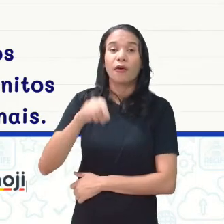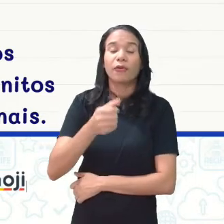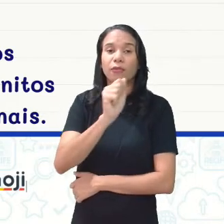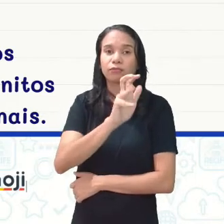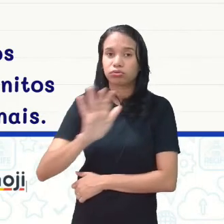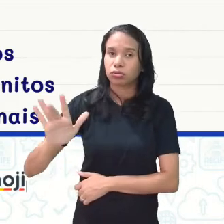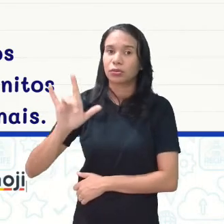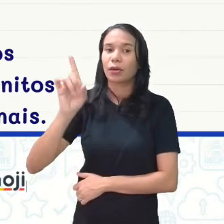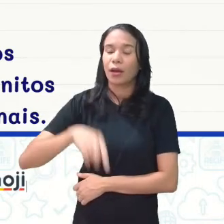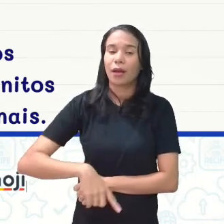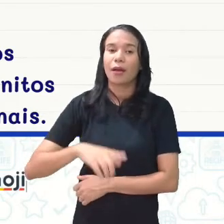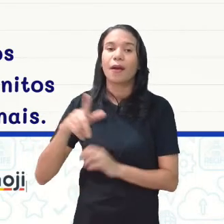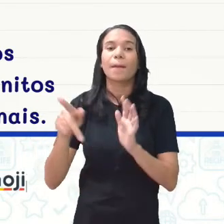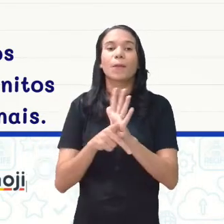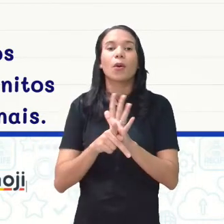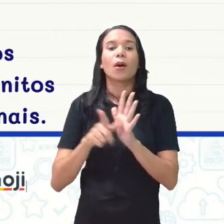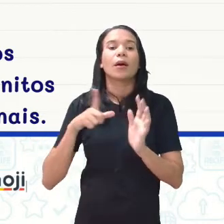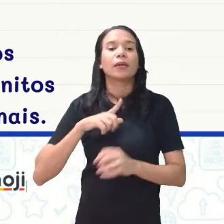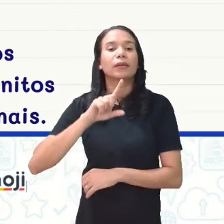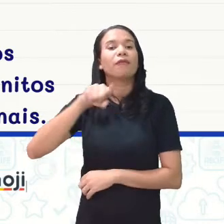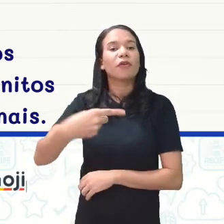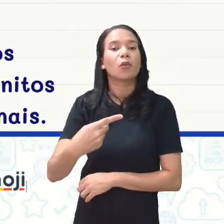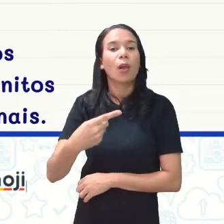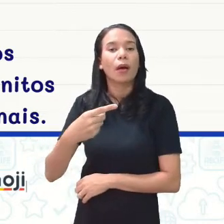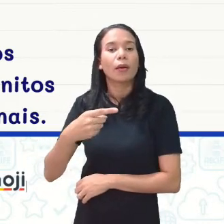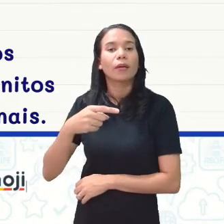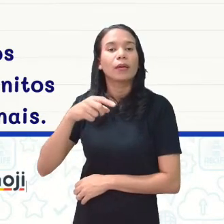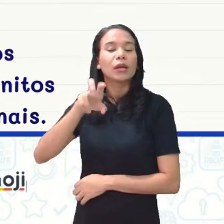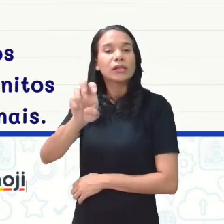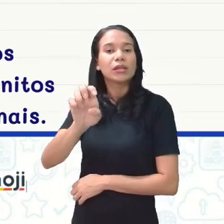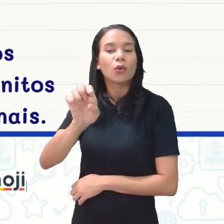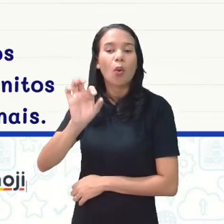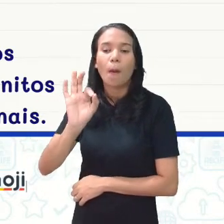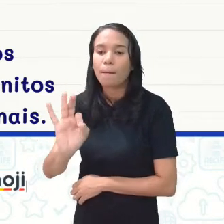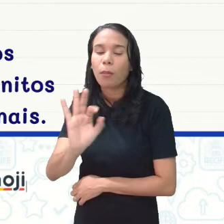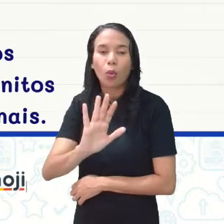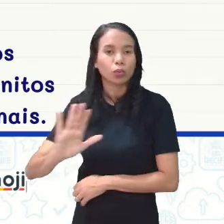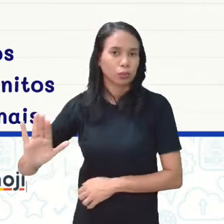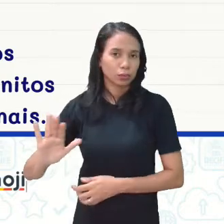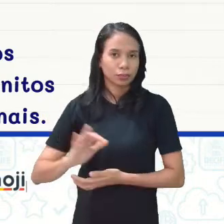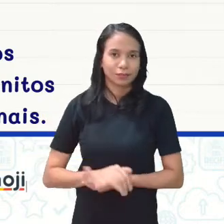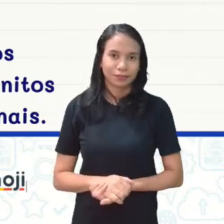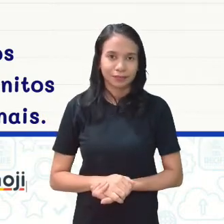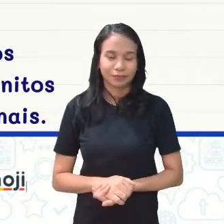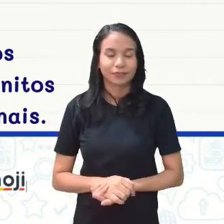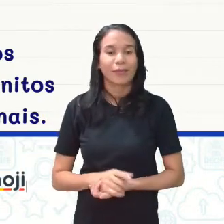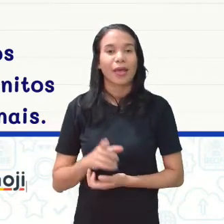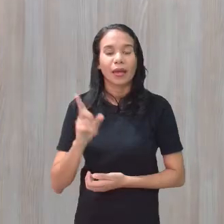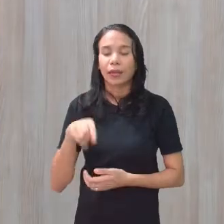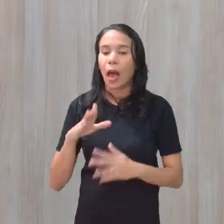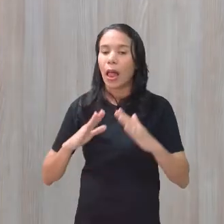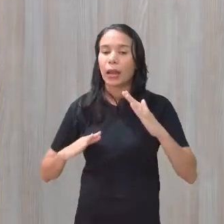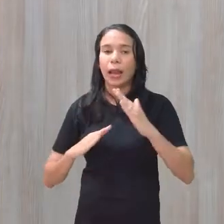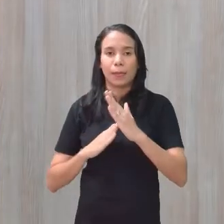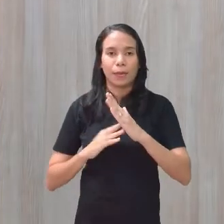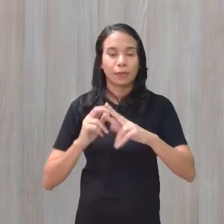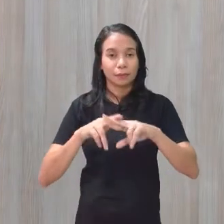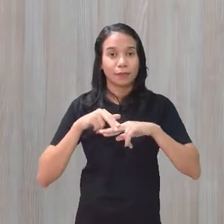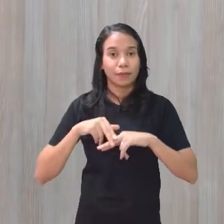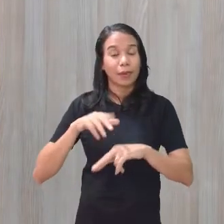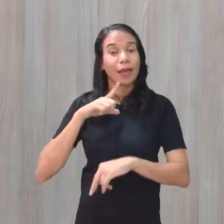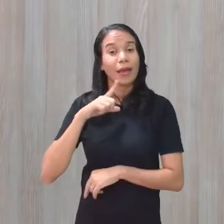decimal finito, porque depois da vírgula aí é só o 5 e acabou-se. Então, os números